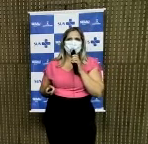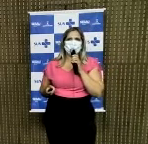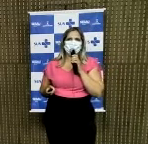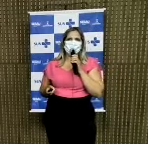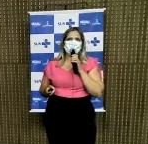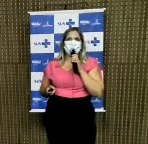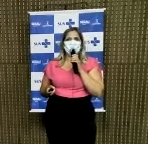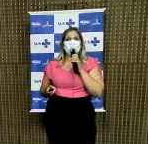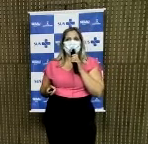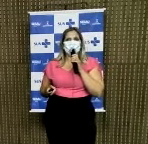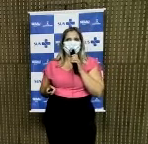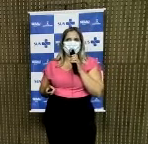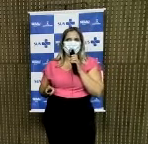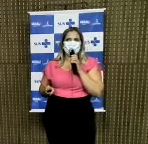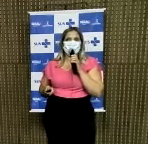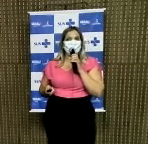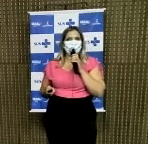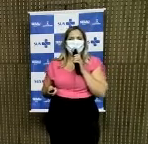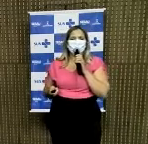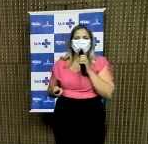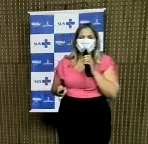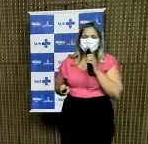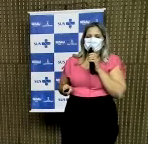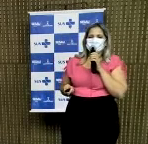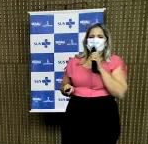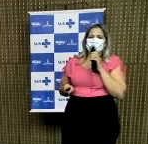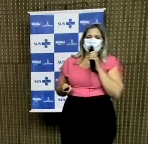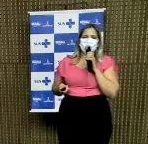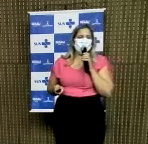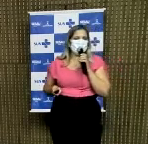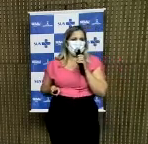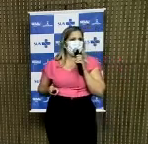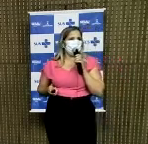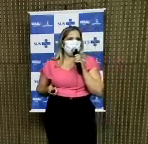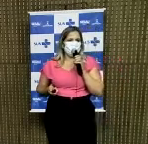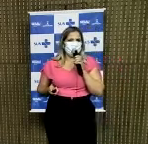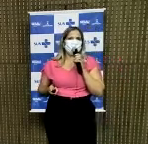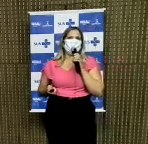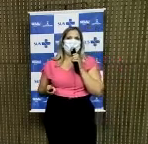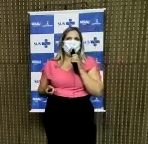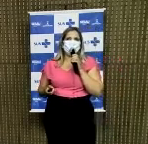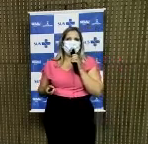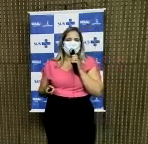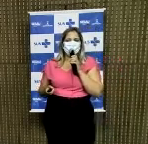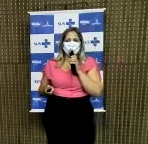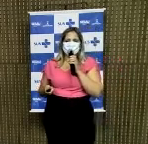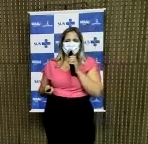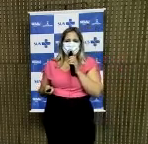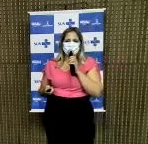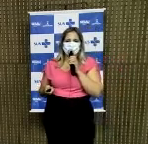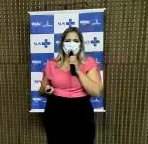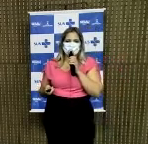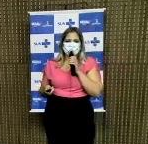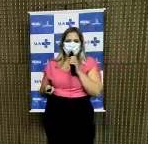Luciana, Grazi, não vou falar o nome, senão vão ficar... E, assim, a gente teve que se reinventar, né, em